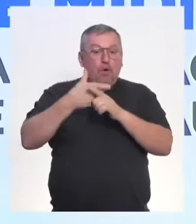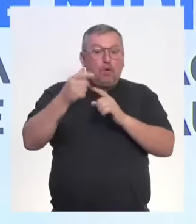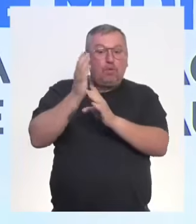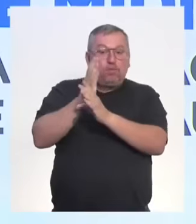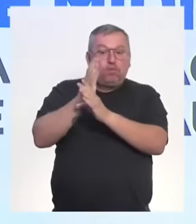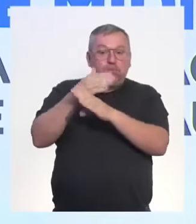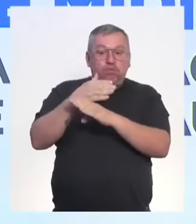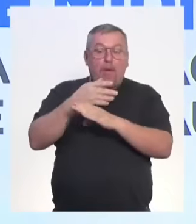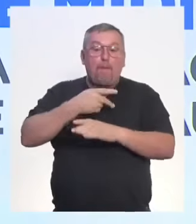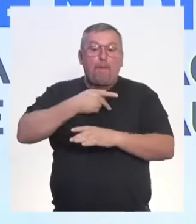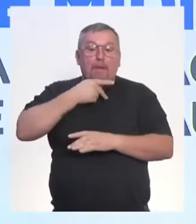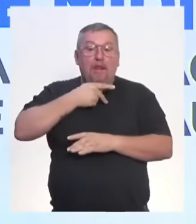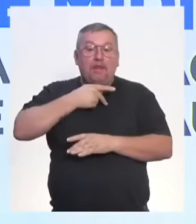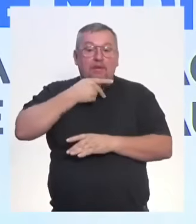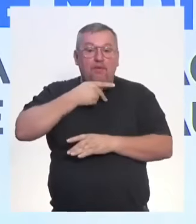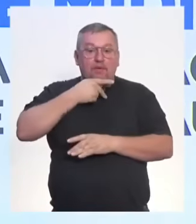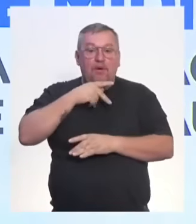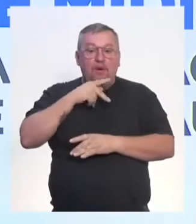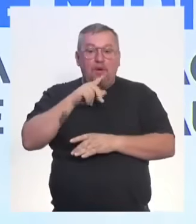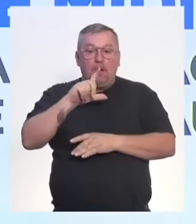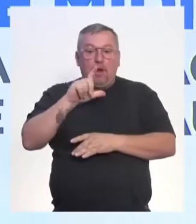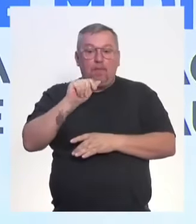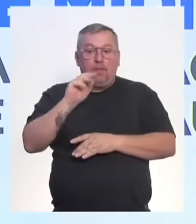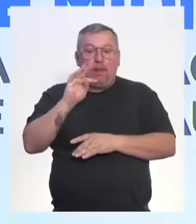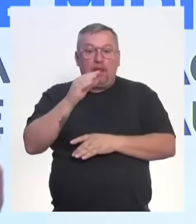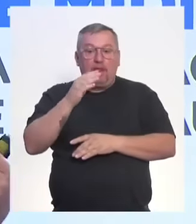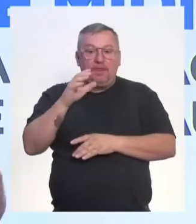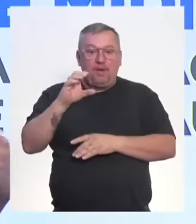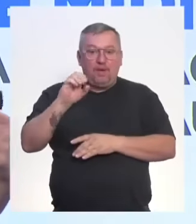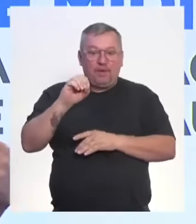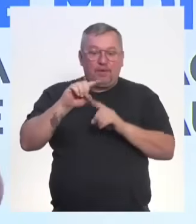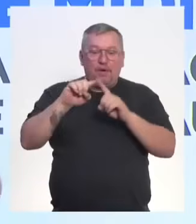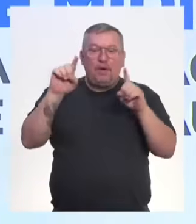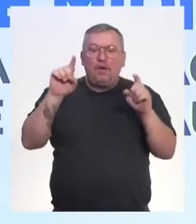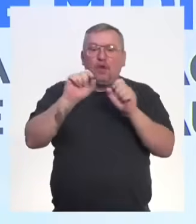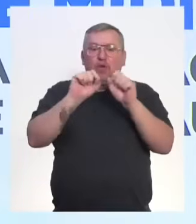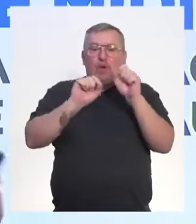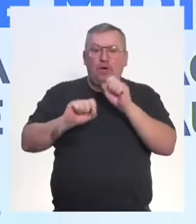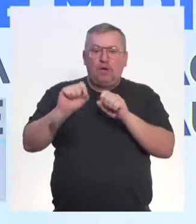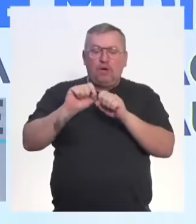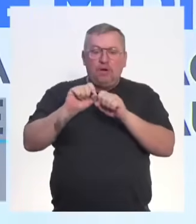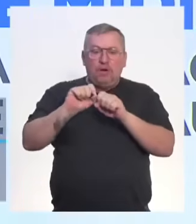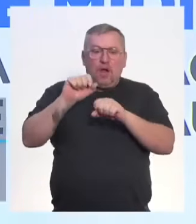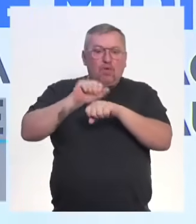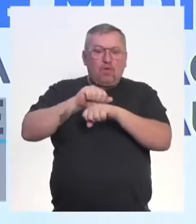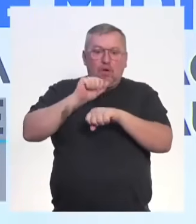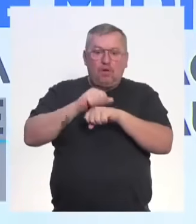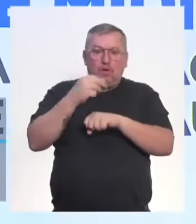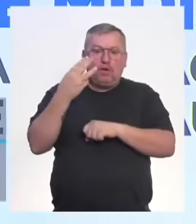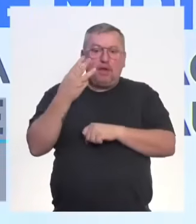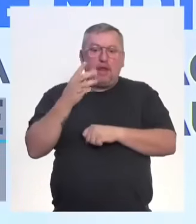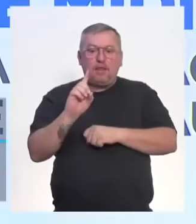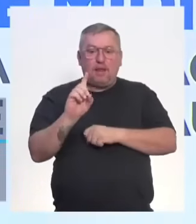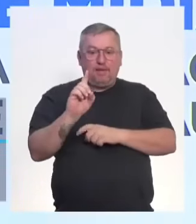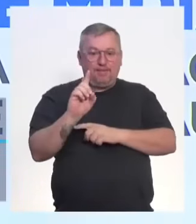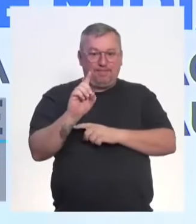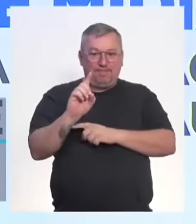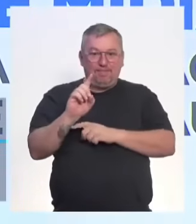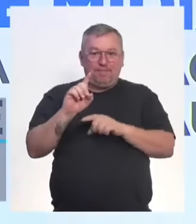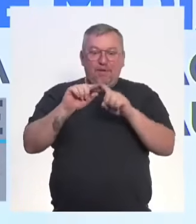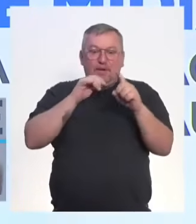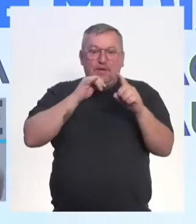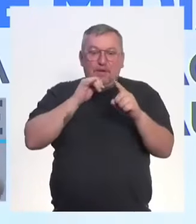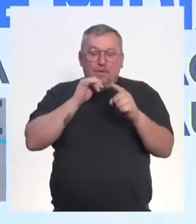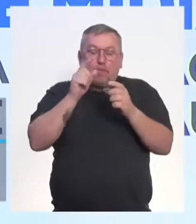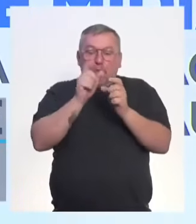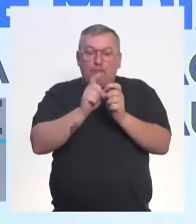de Platão. Esses poliedros nada mais é do que uma construção de um sólido em terceira dimensão. É como se você tivesse uma parte,